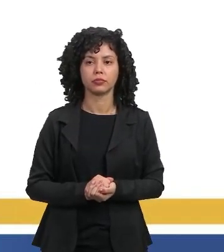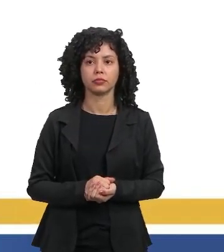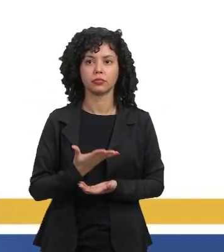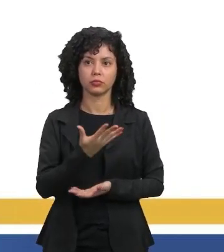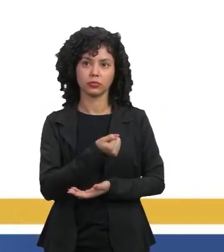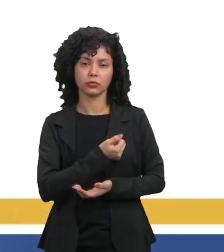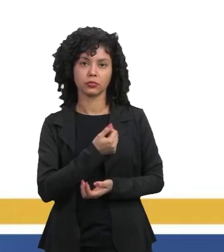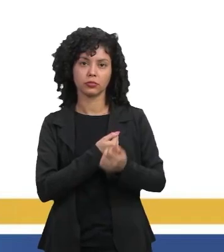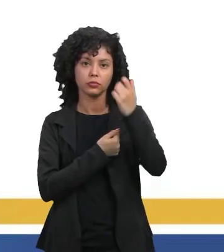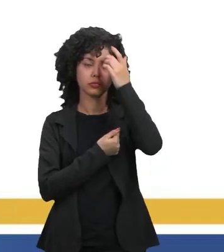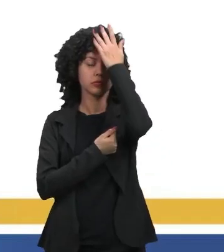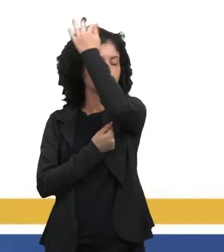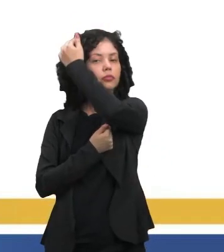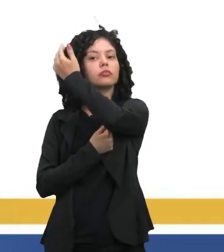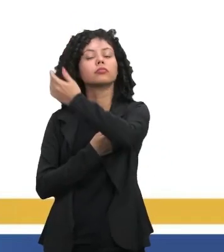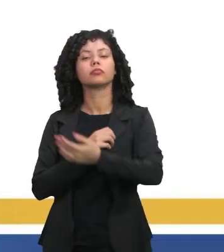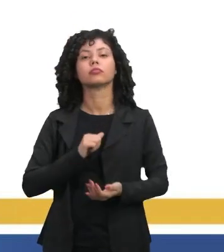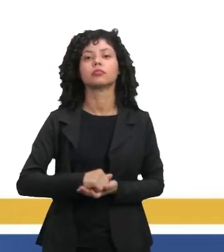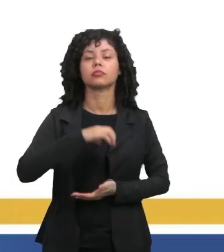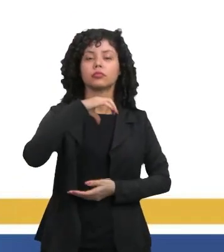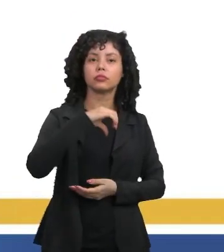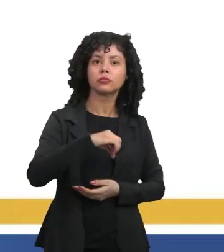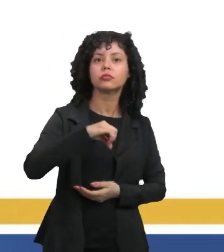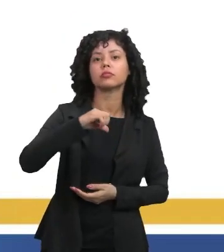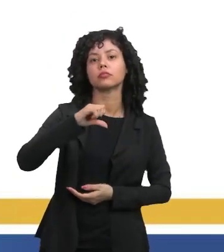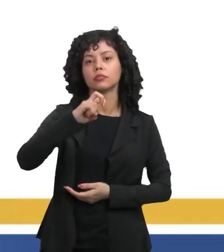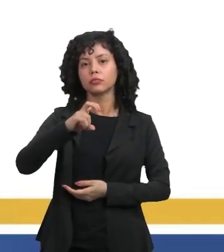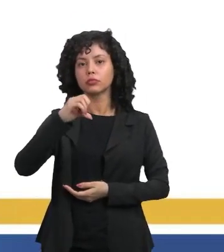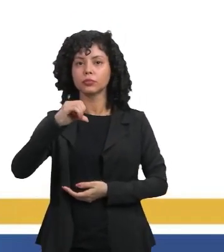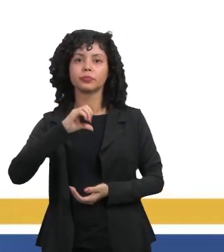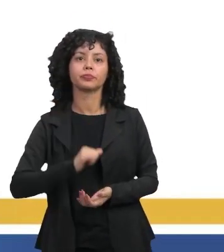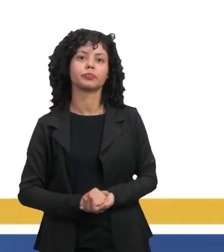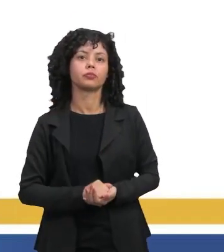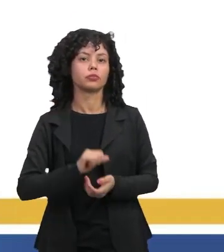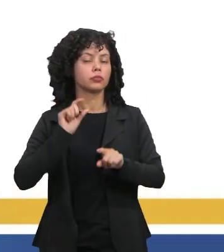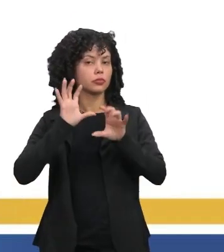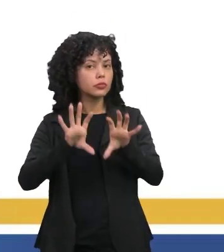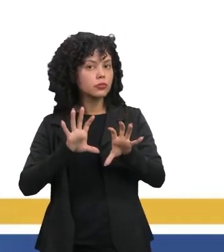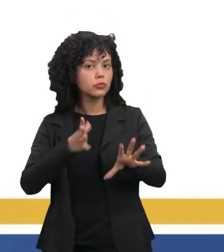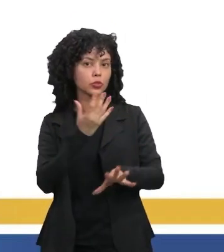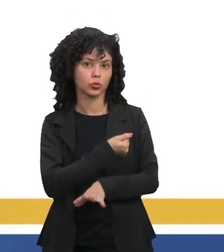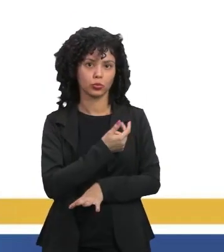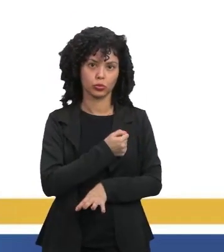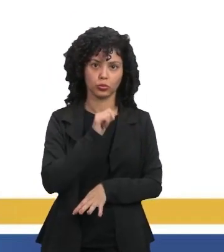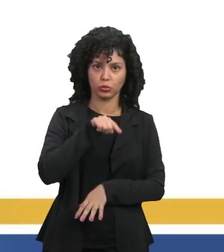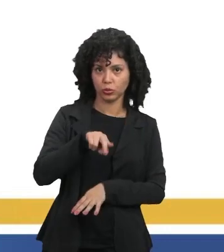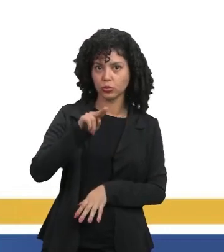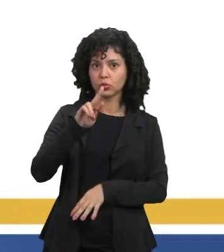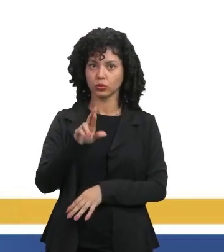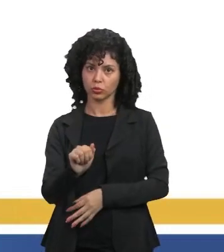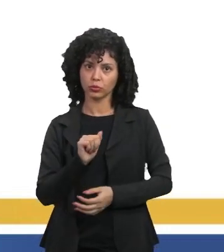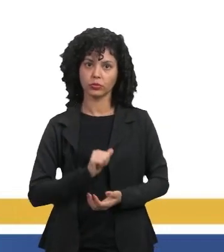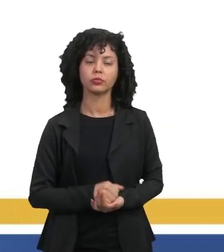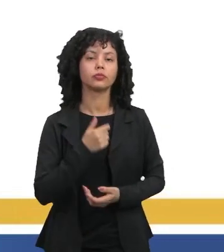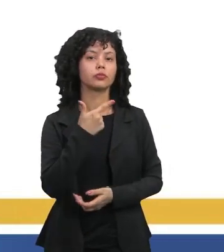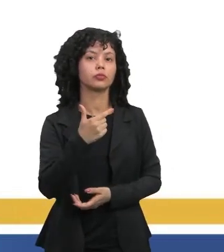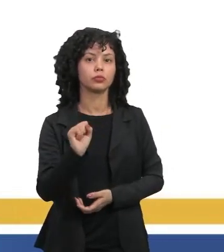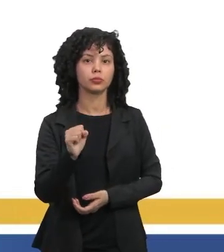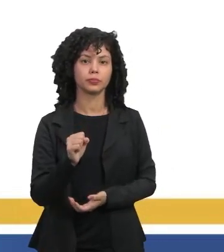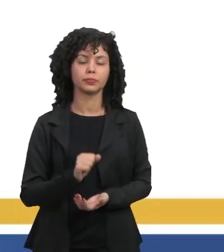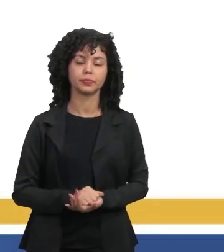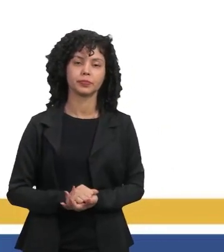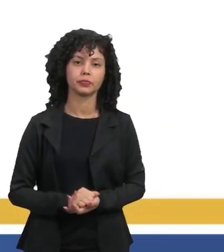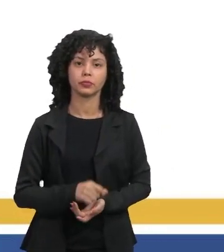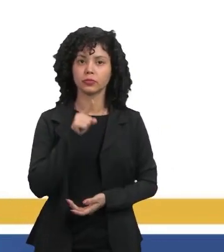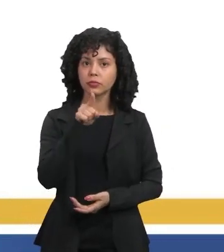número atômico 28, massa 59. Logo, seu número de nêutrons é 28.